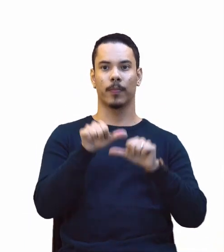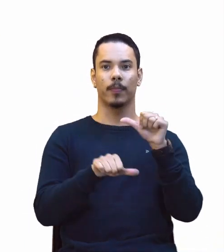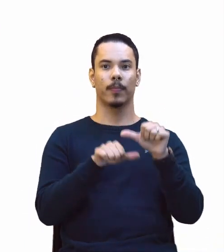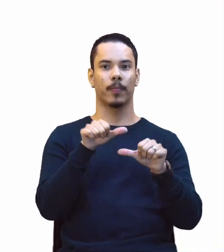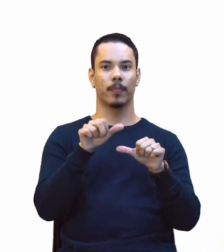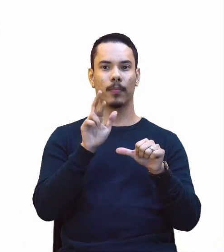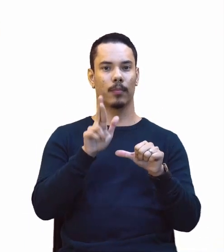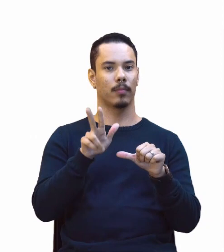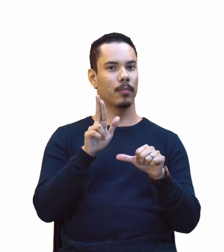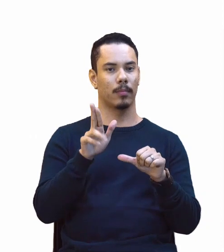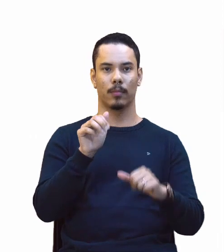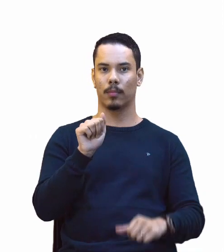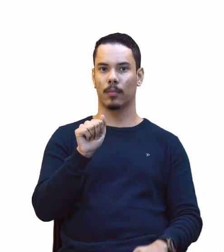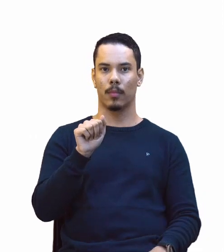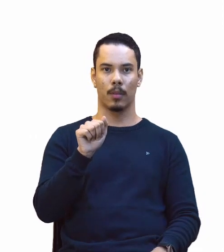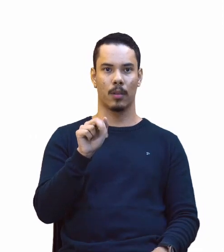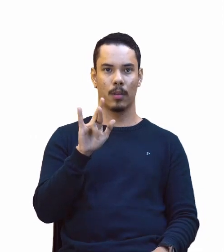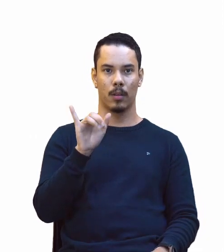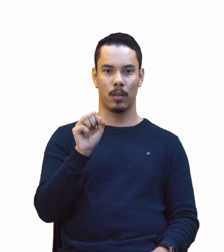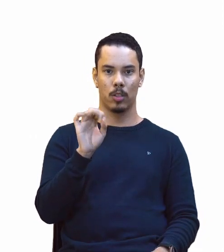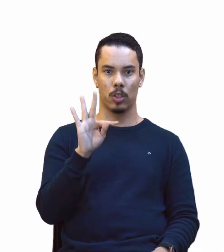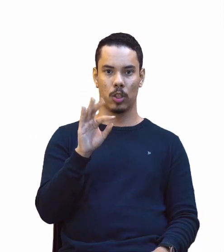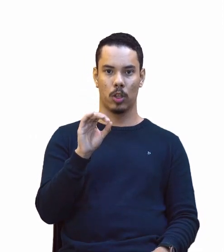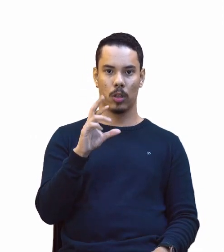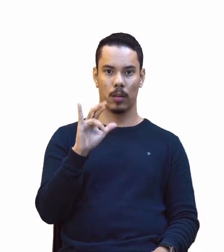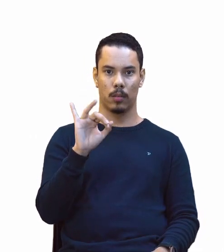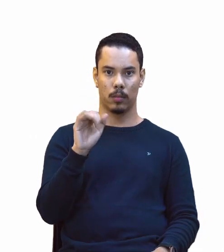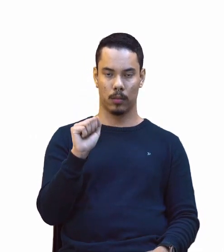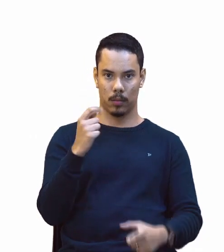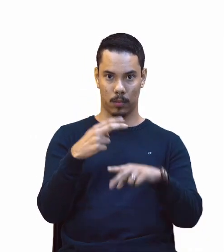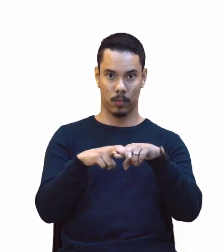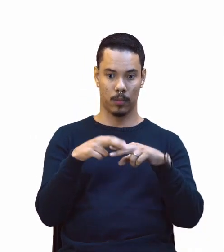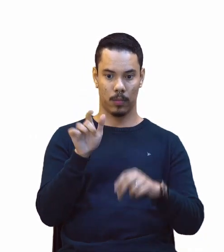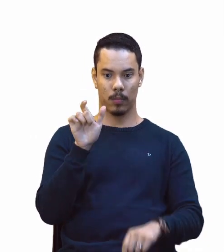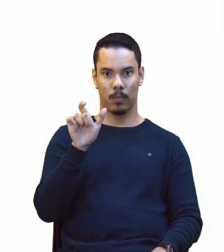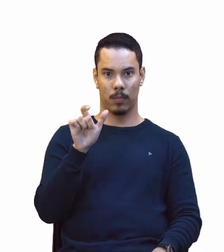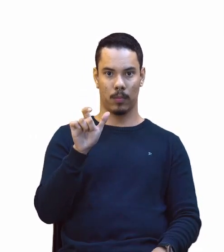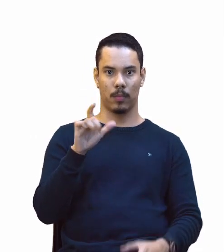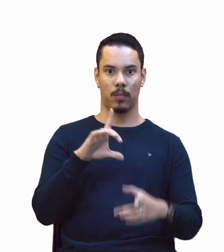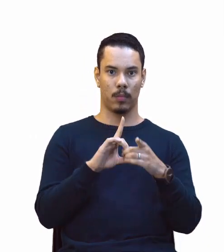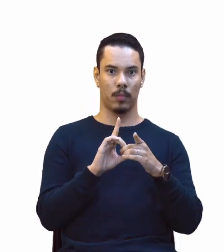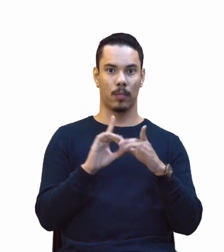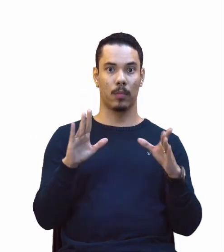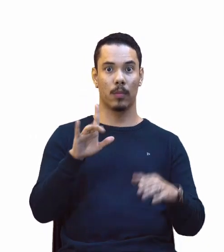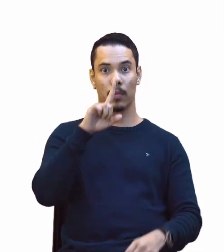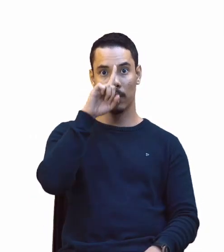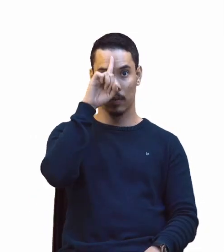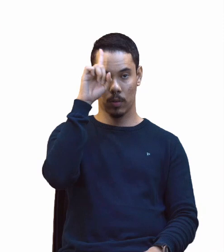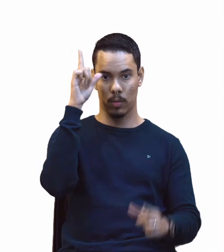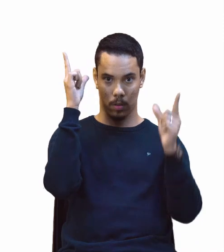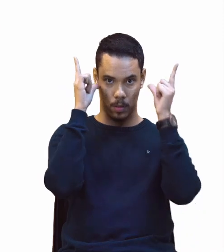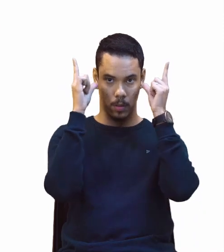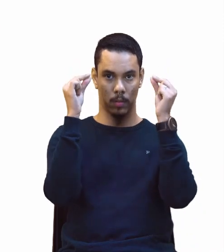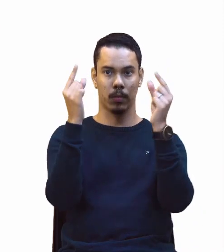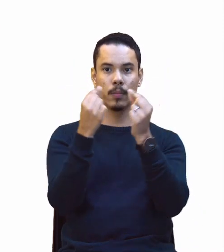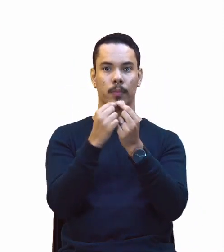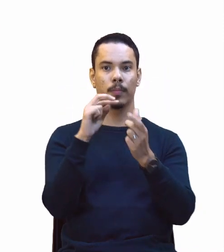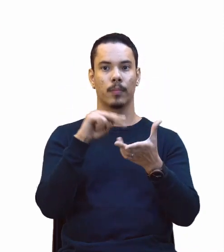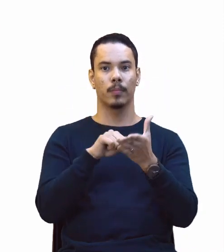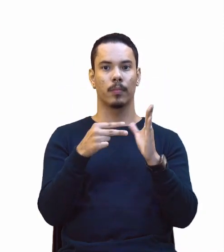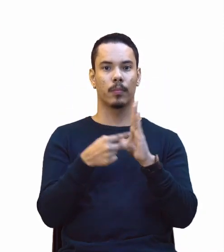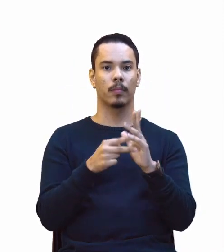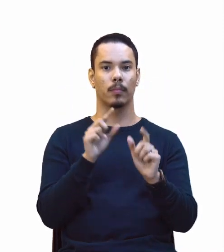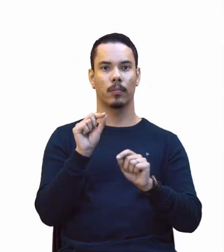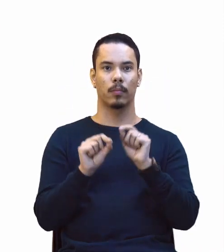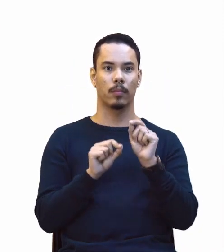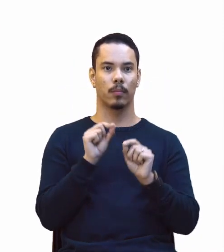uma aristocracia. A palavra democracia é de origem grega e significa,